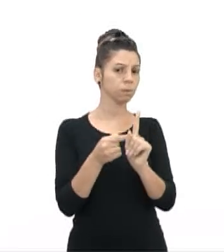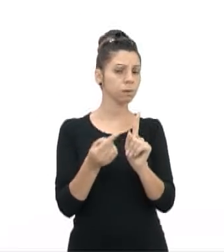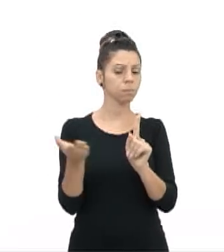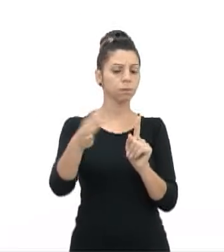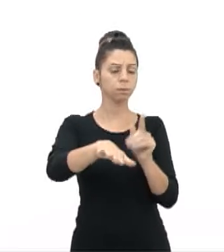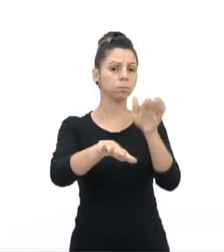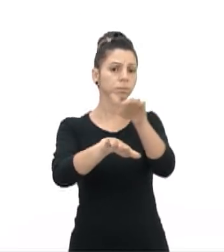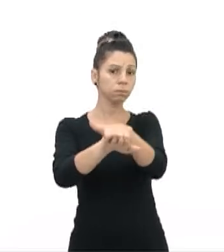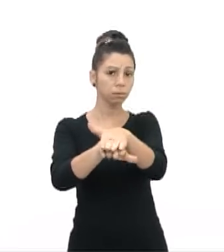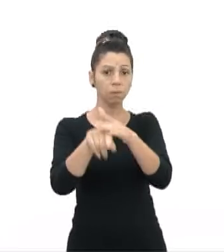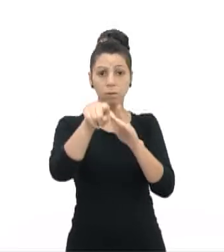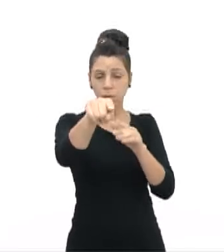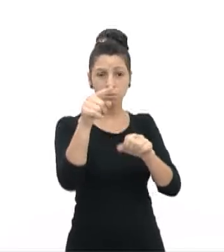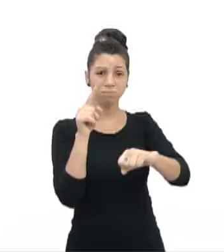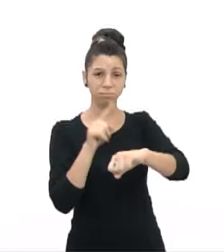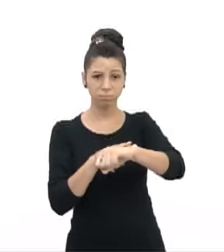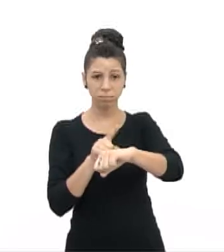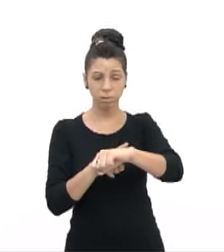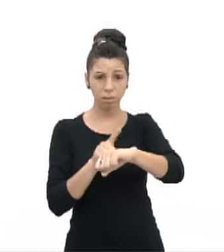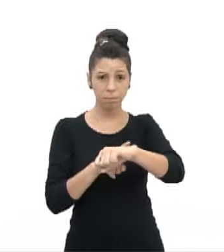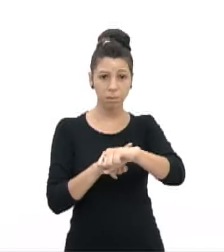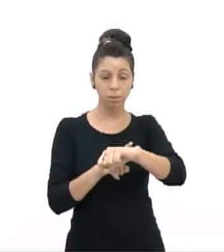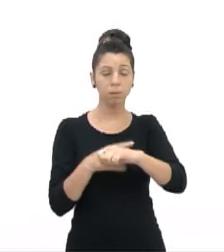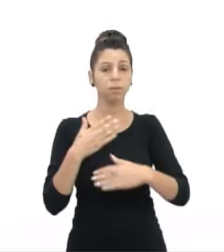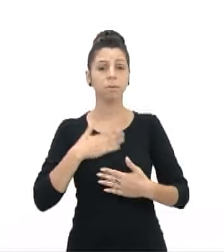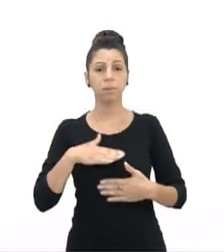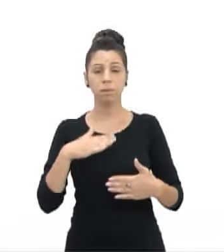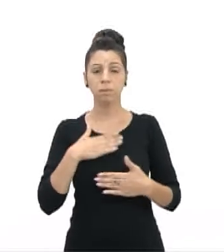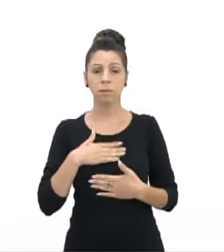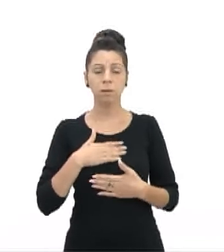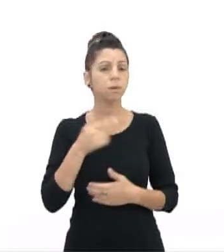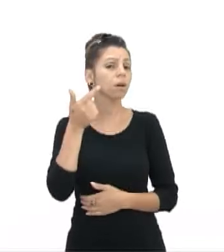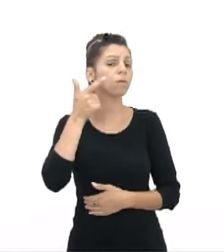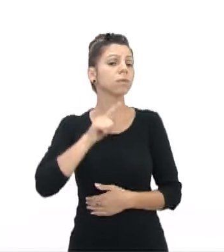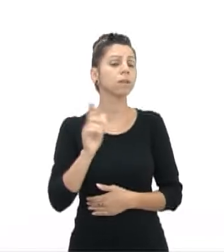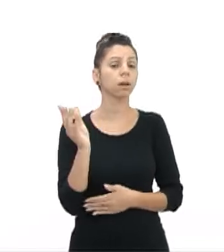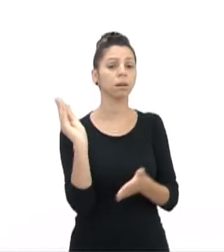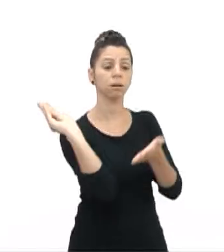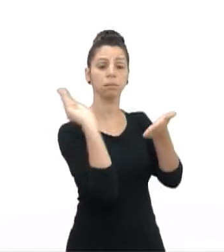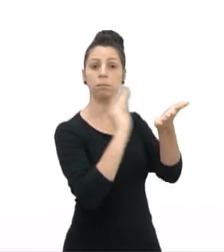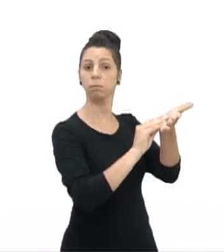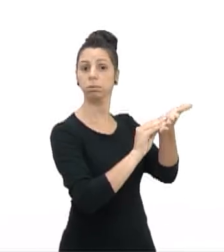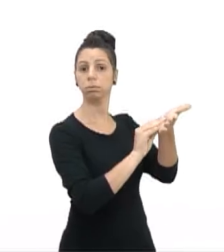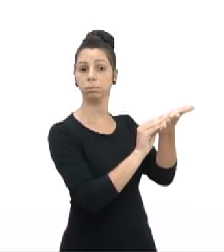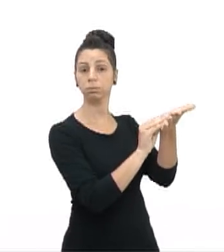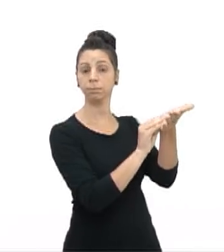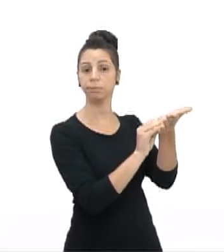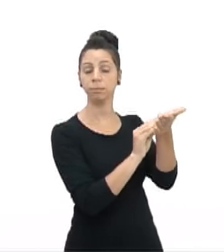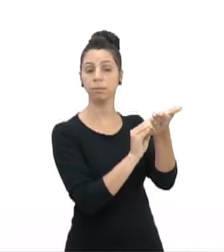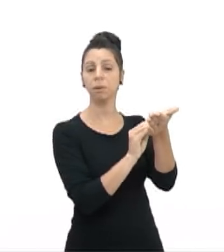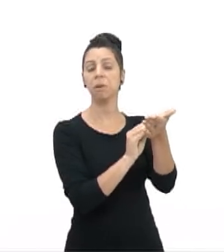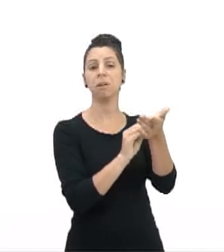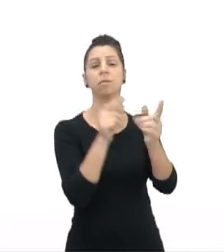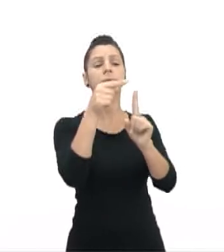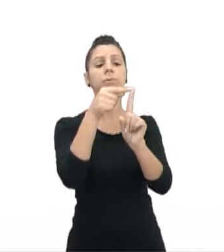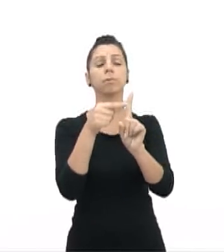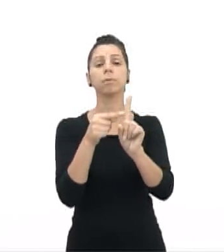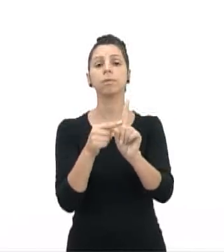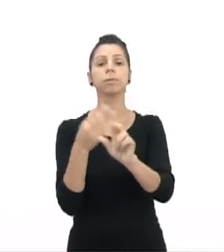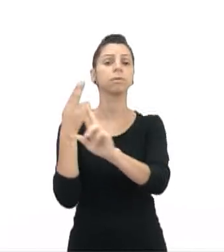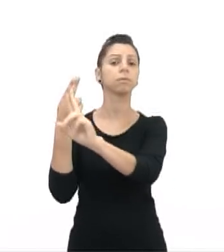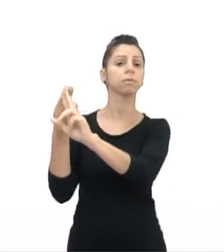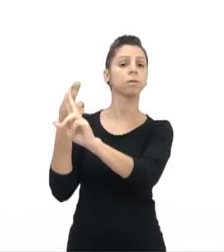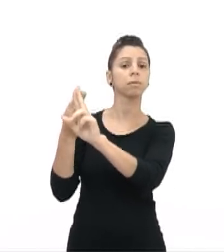dar 1 minuto para você, um tempinho bem tranquilo, porque você já consegue colocar aí, tá? Coloque aí que tipo de dobra que foi usada